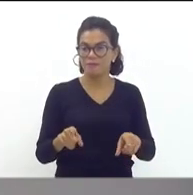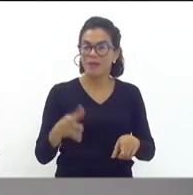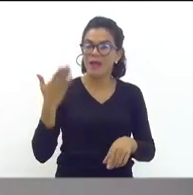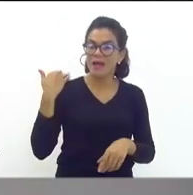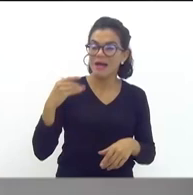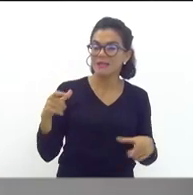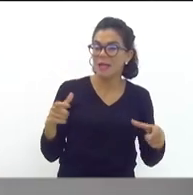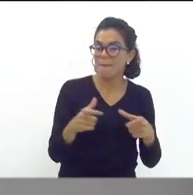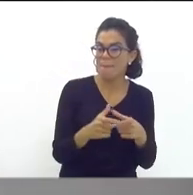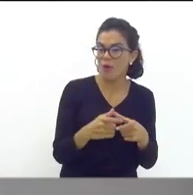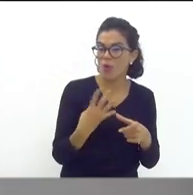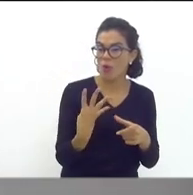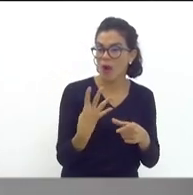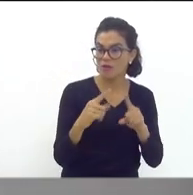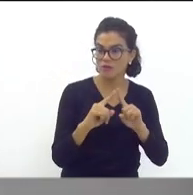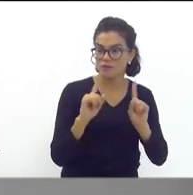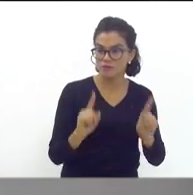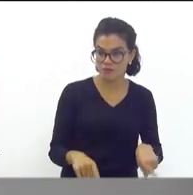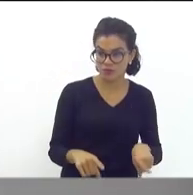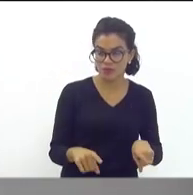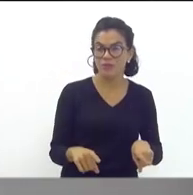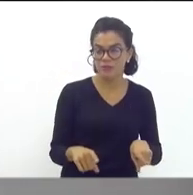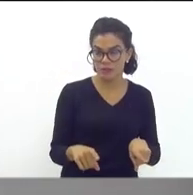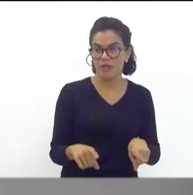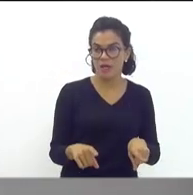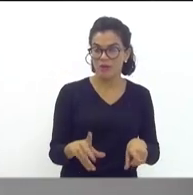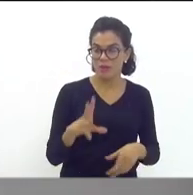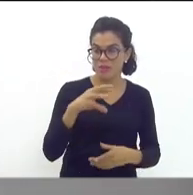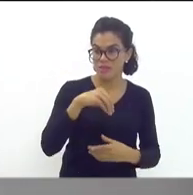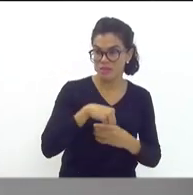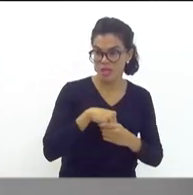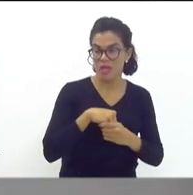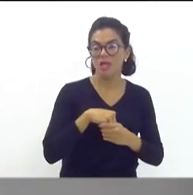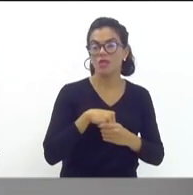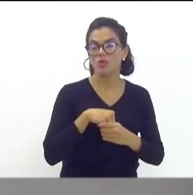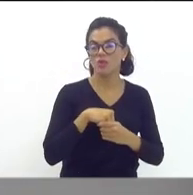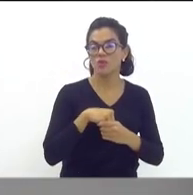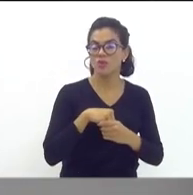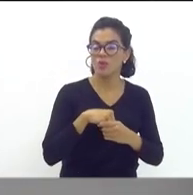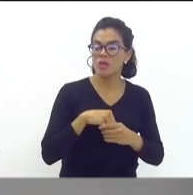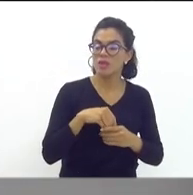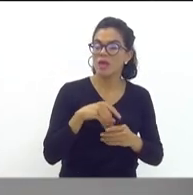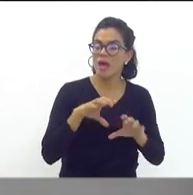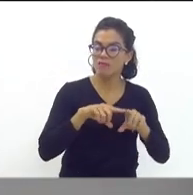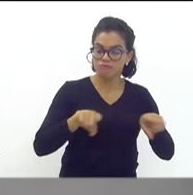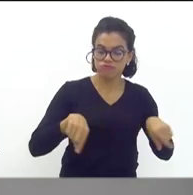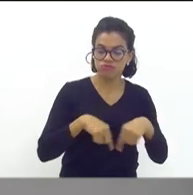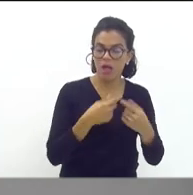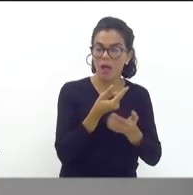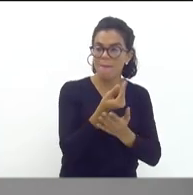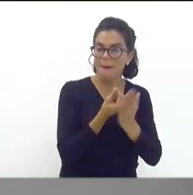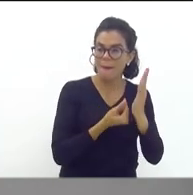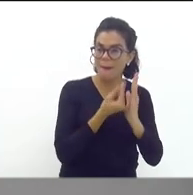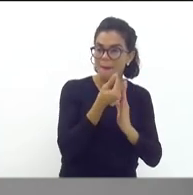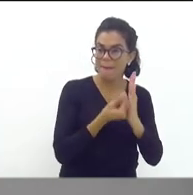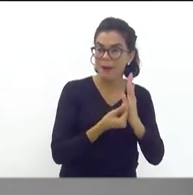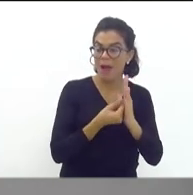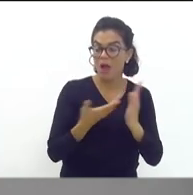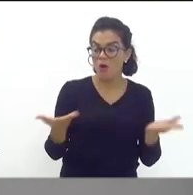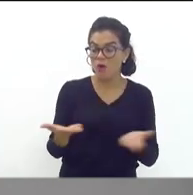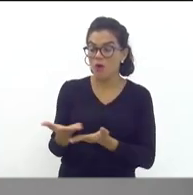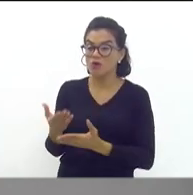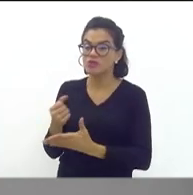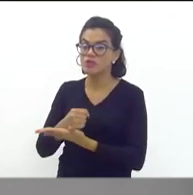quatro servidores na na câmara de política tarifária hoje a gente tem nove então ou